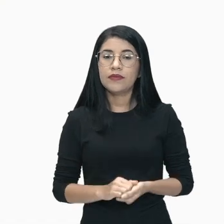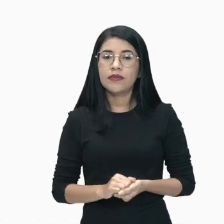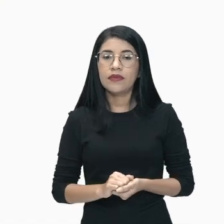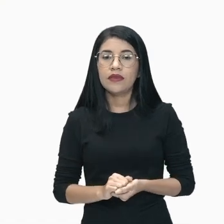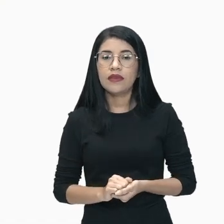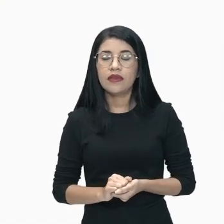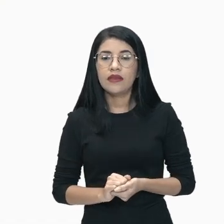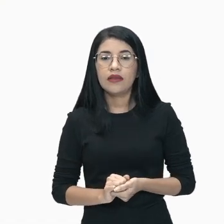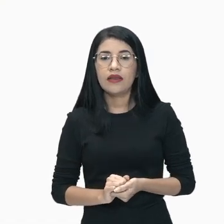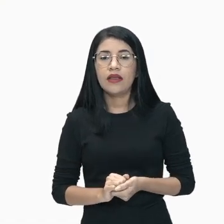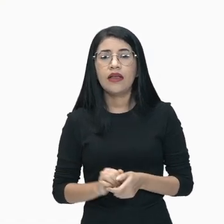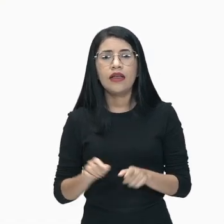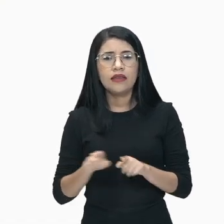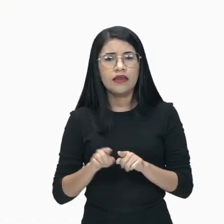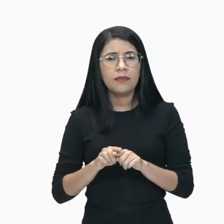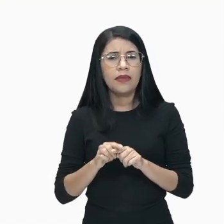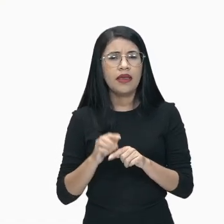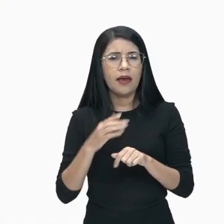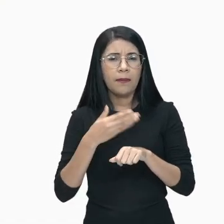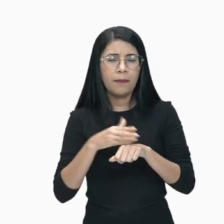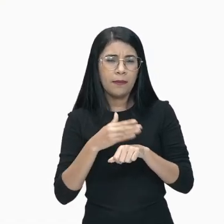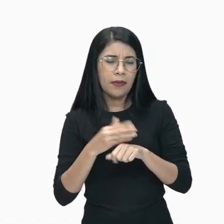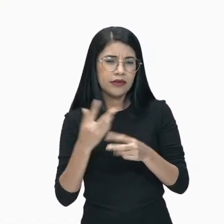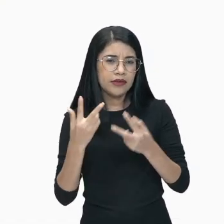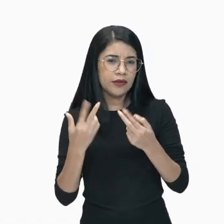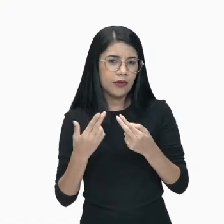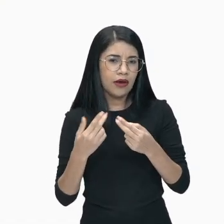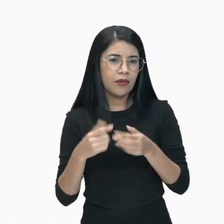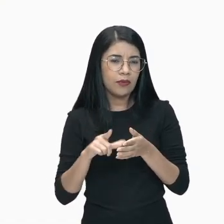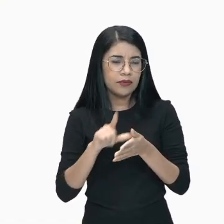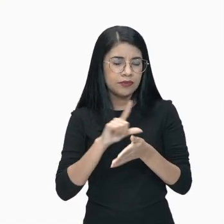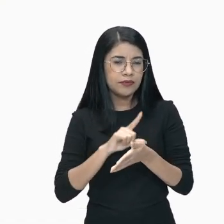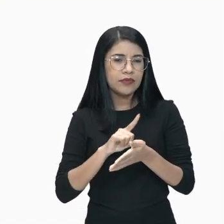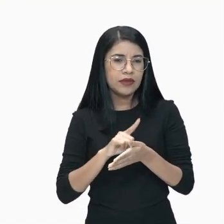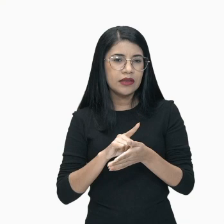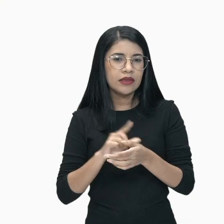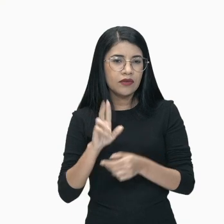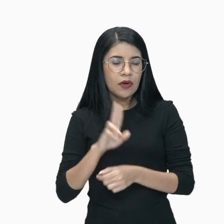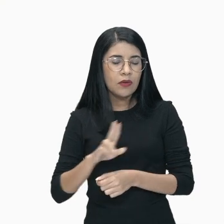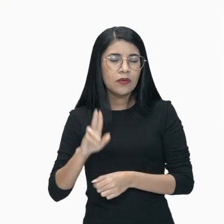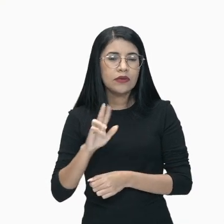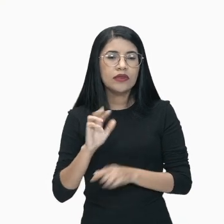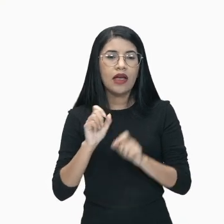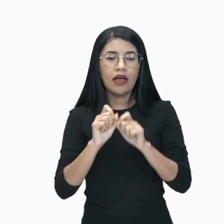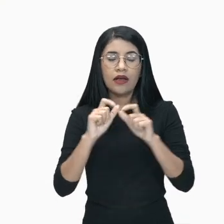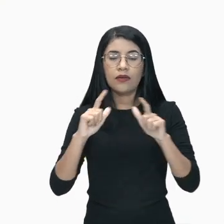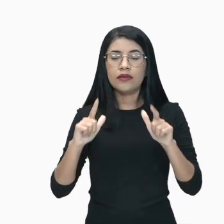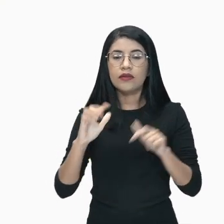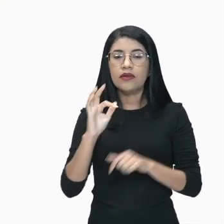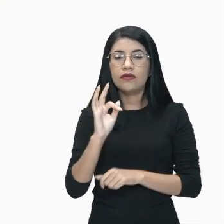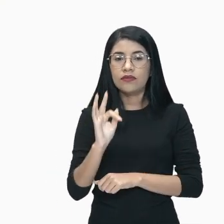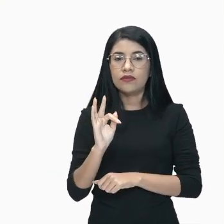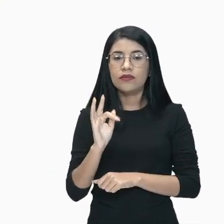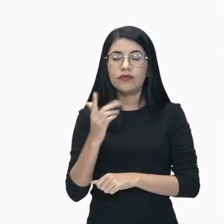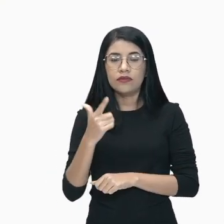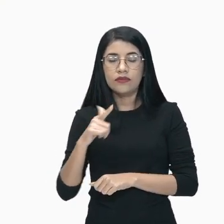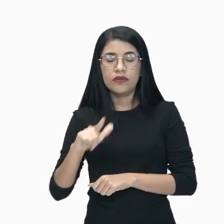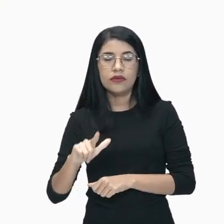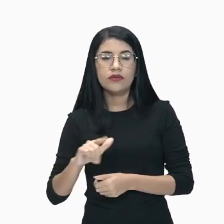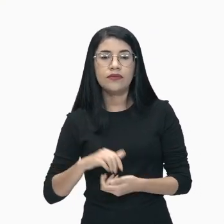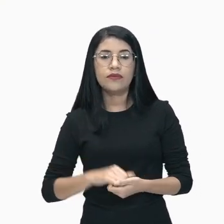é o mesmo exercício dos outros, ou seja, eu vou usar a equação da força elétrica novamente,